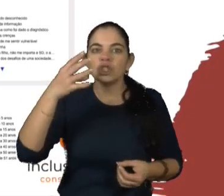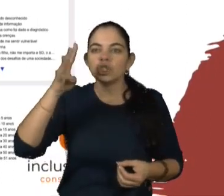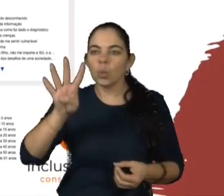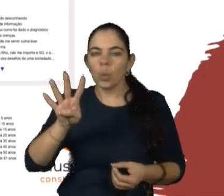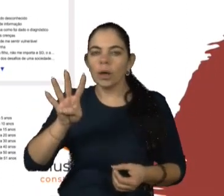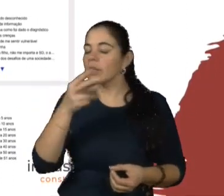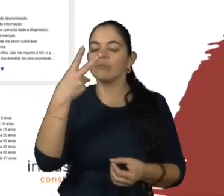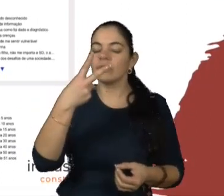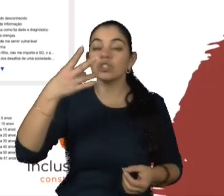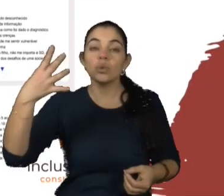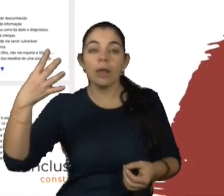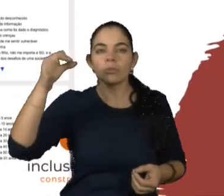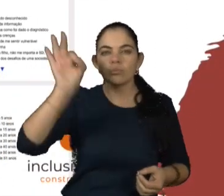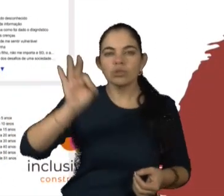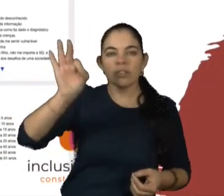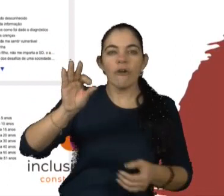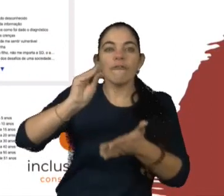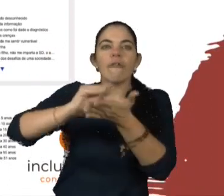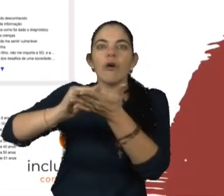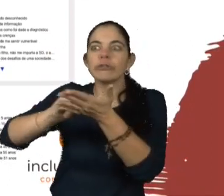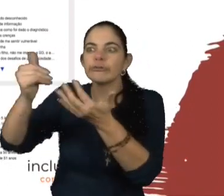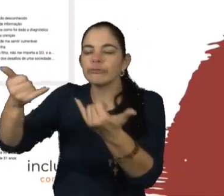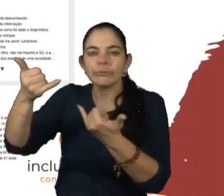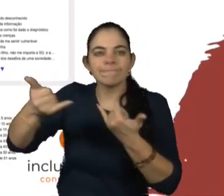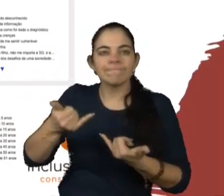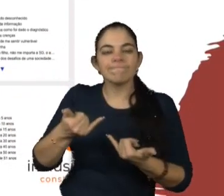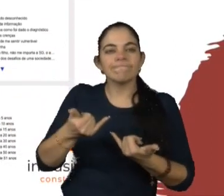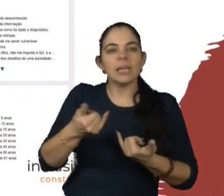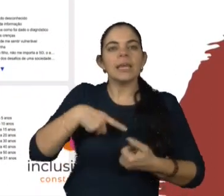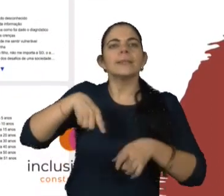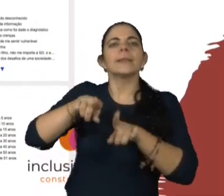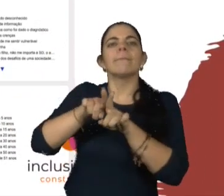24% falta de informação. E